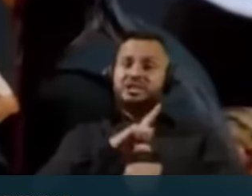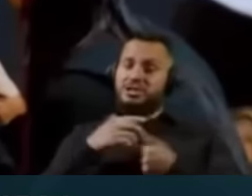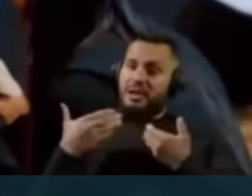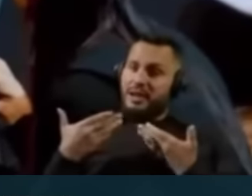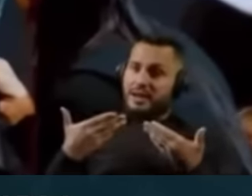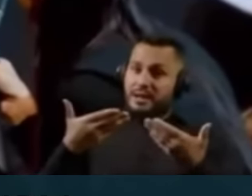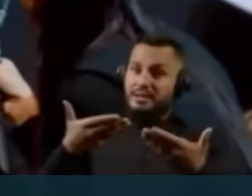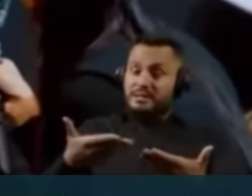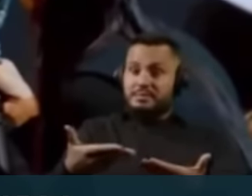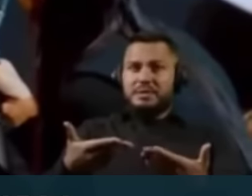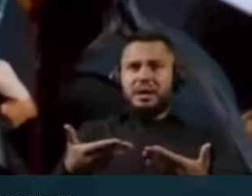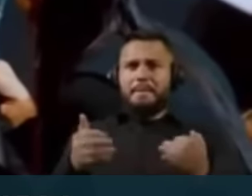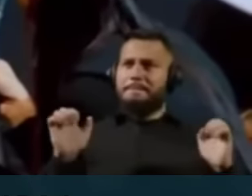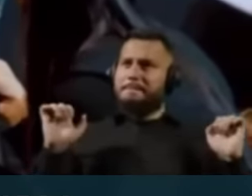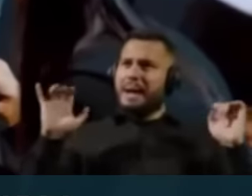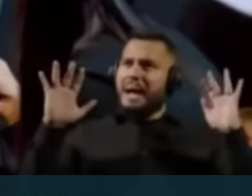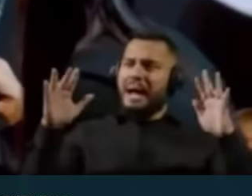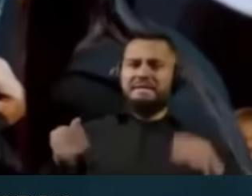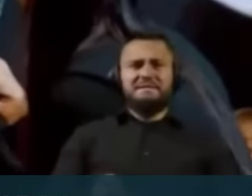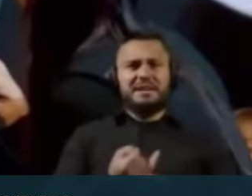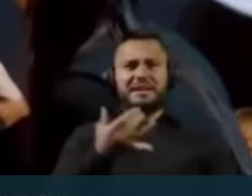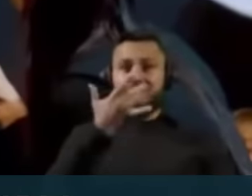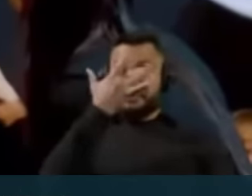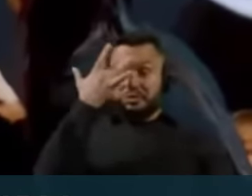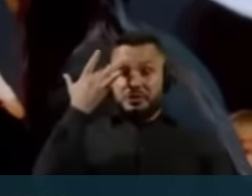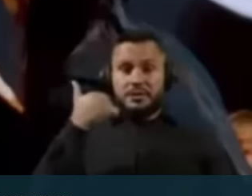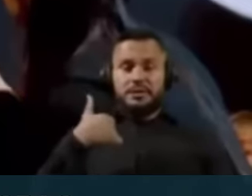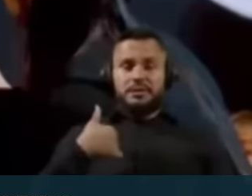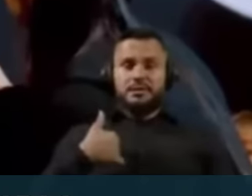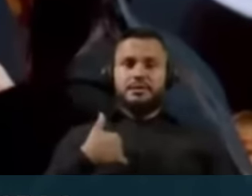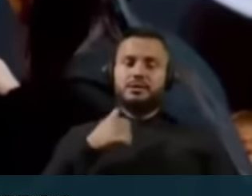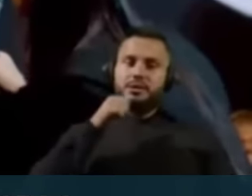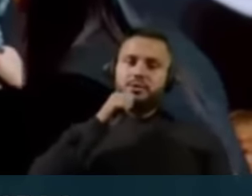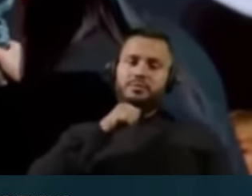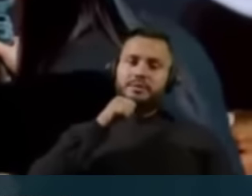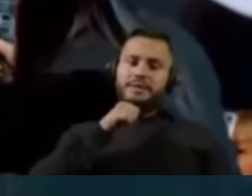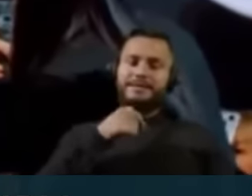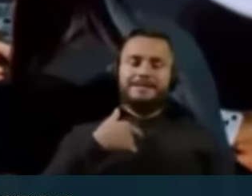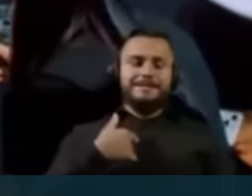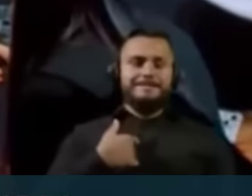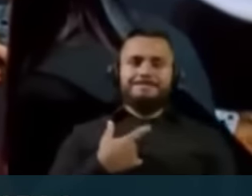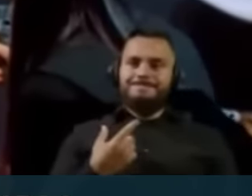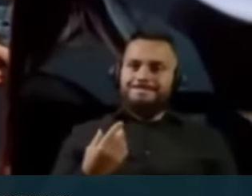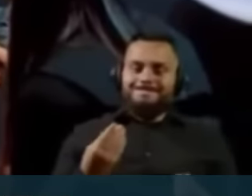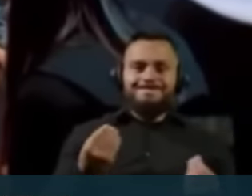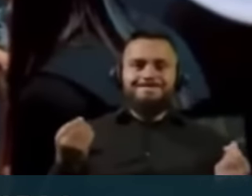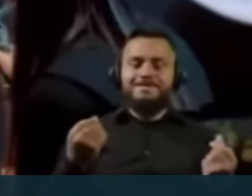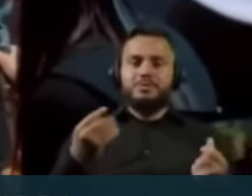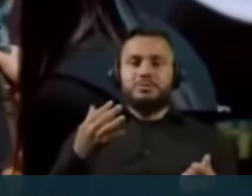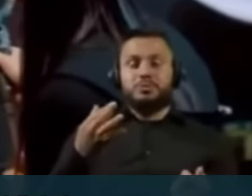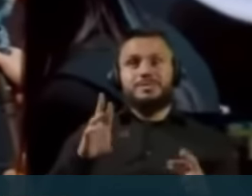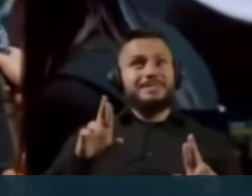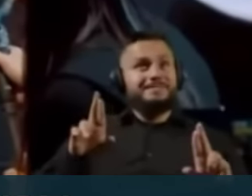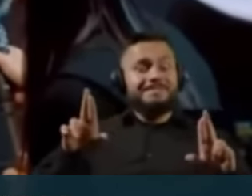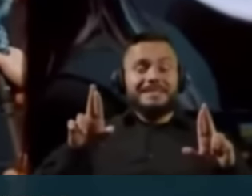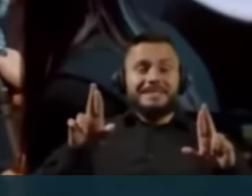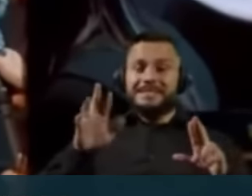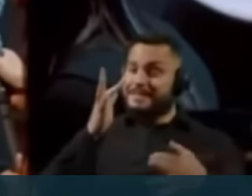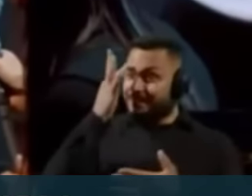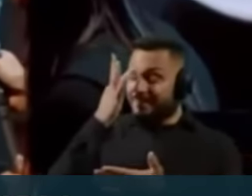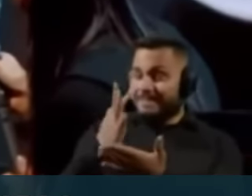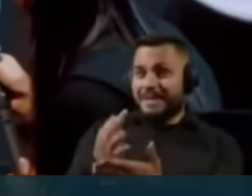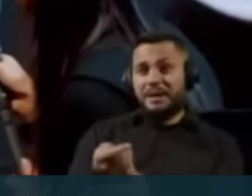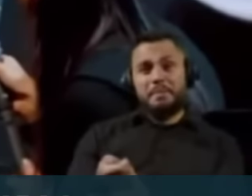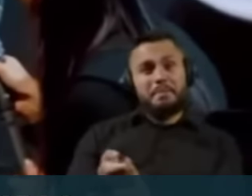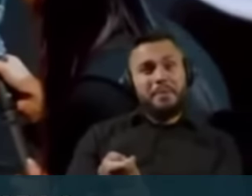aquelas recepções para ele, eu posso falar para vocês que eu era uma mulher de pouquíssima fé, diferente de hoje. Eu não